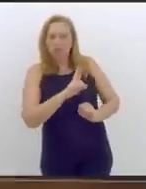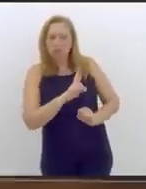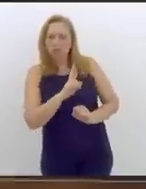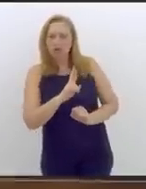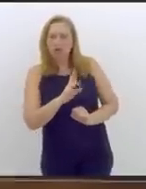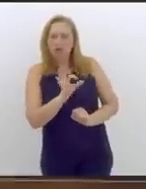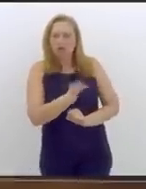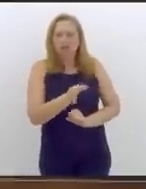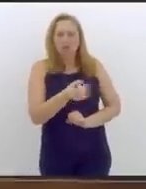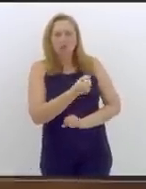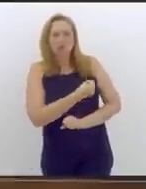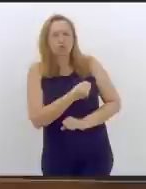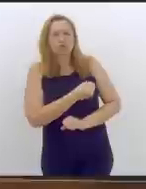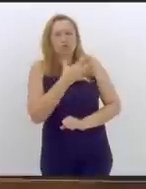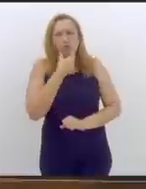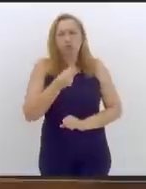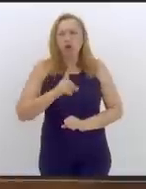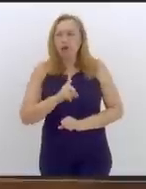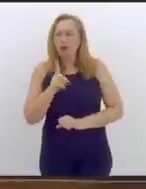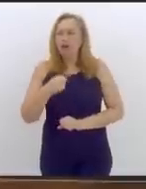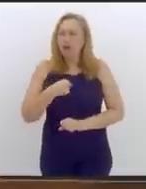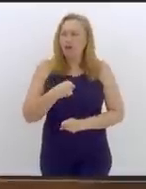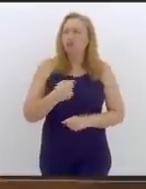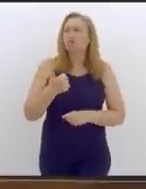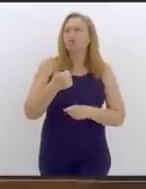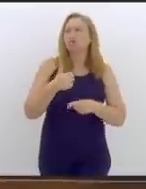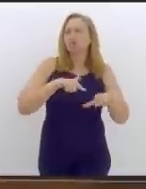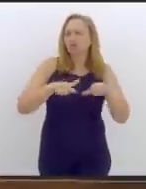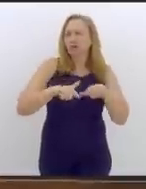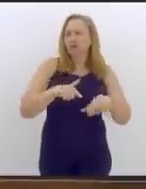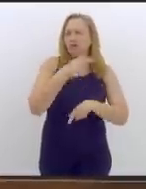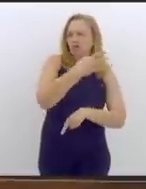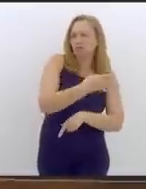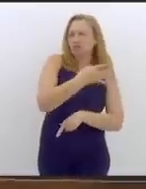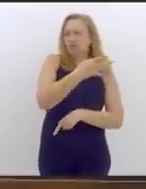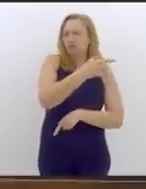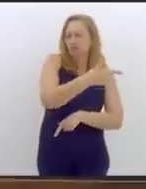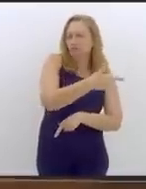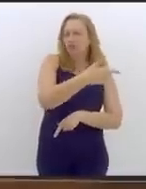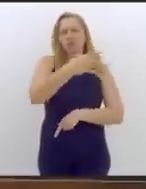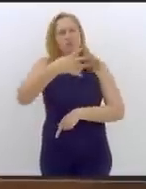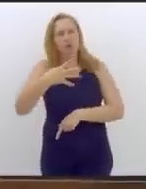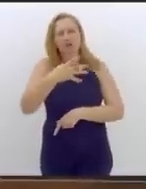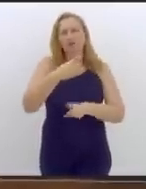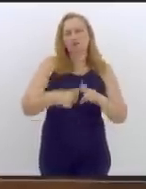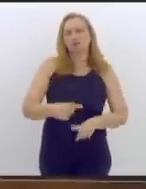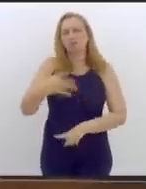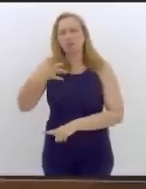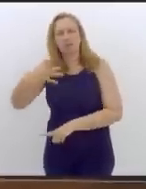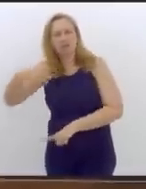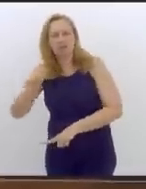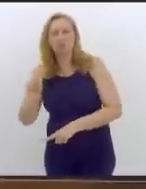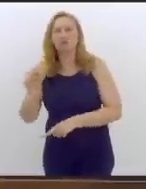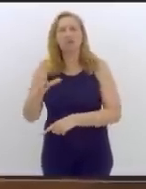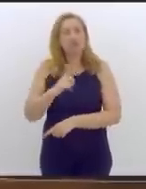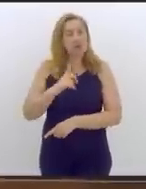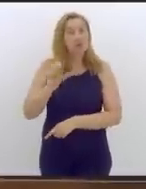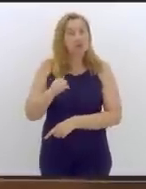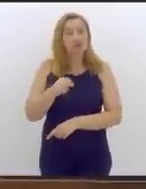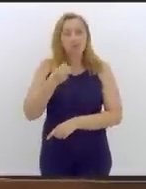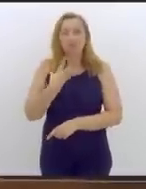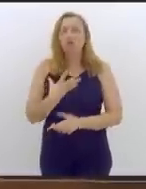tenham ideia tá eu trabalhei muito tempo na escala de 24 a 48 é uma escala que existe e se você